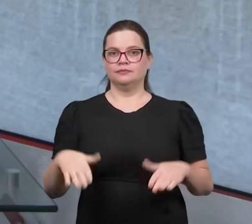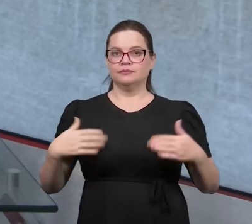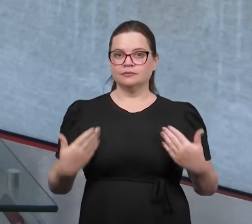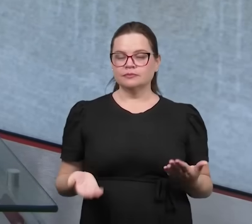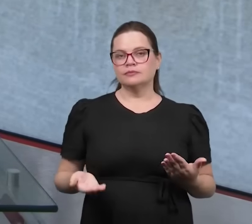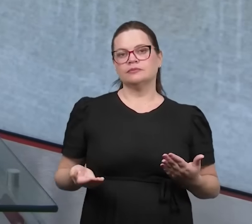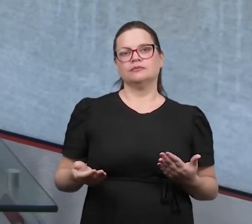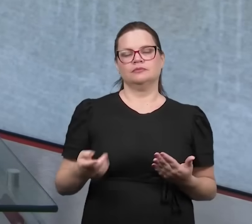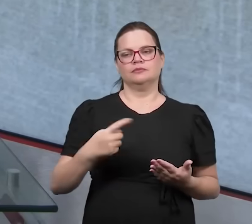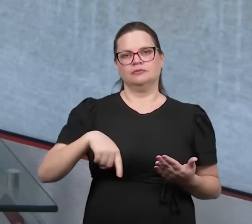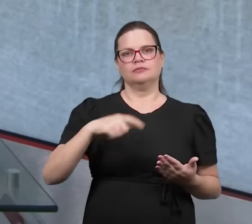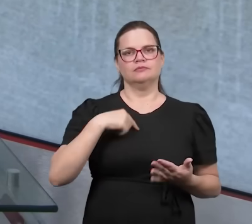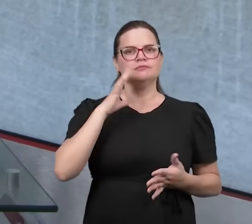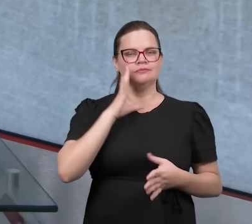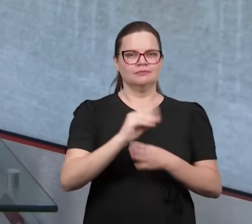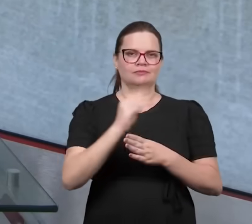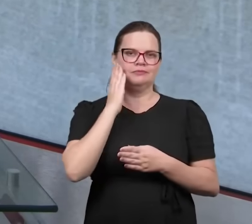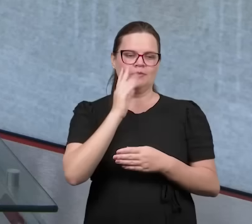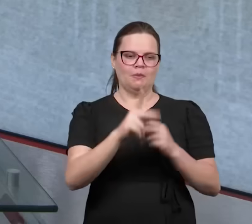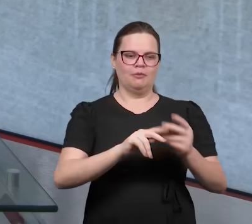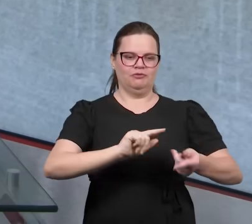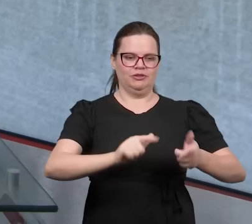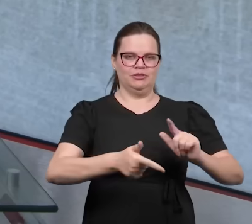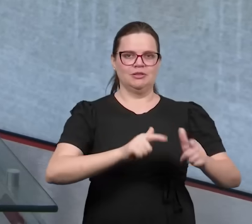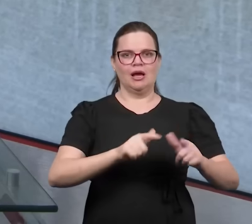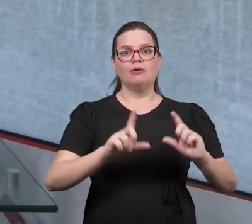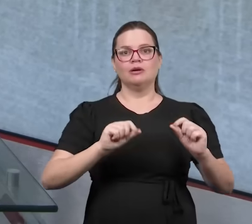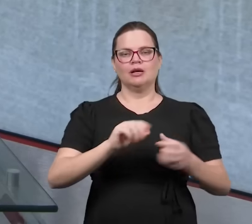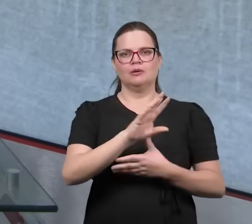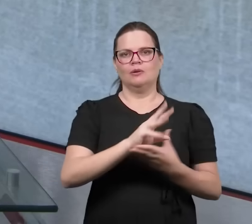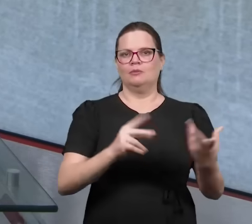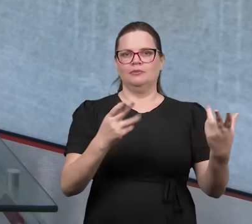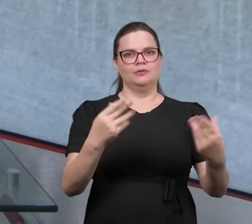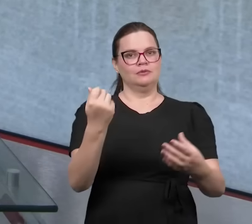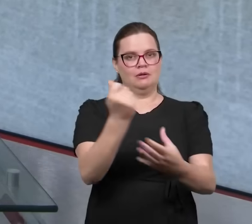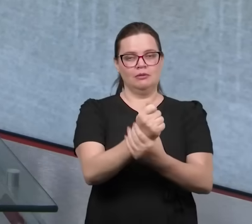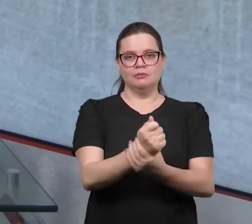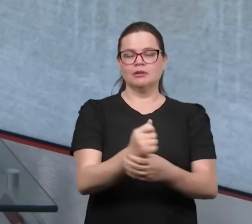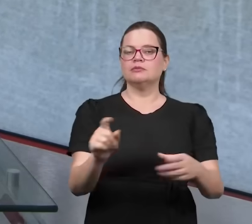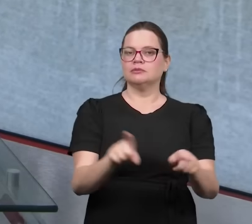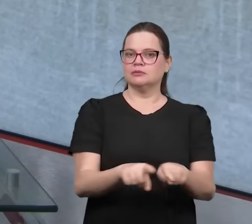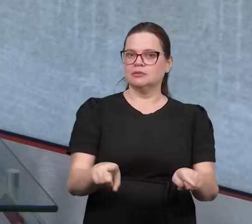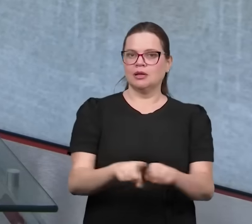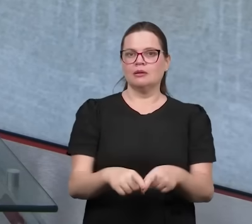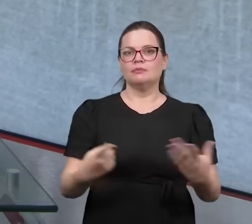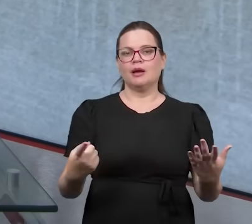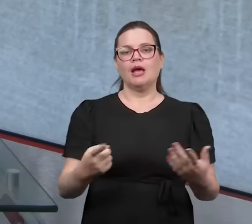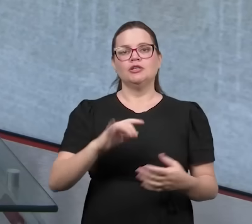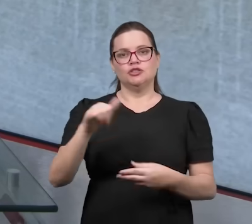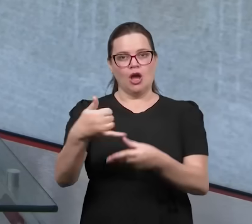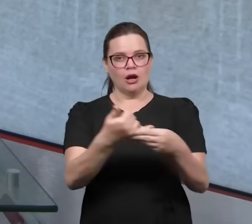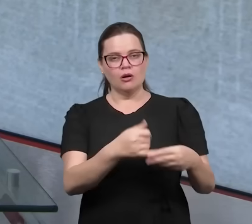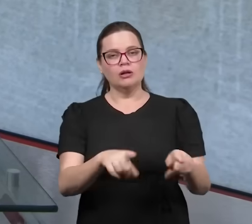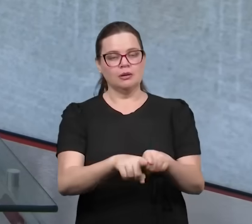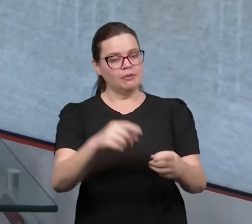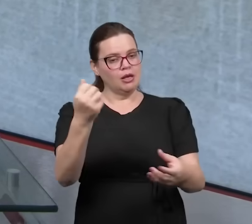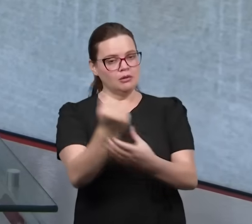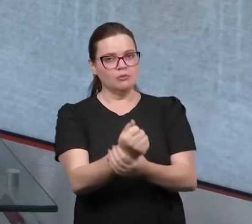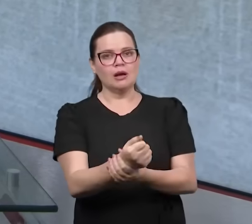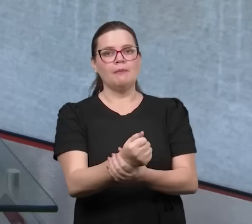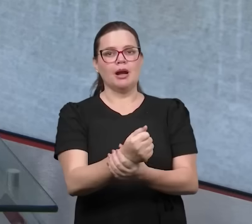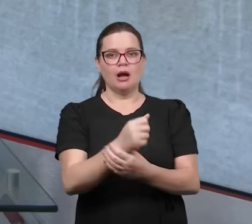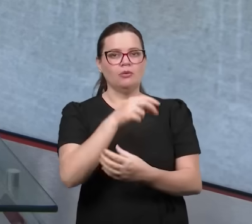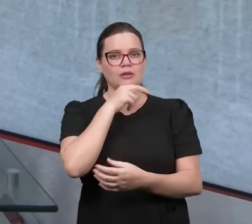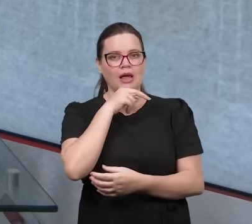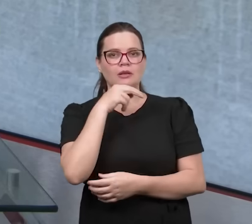certamente, ali os israelitas seguiram o exemplo do patriarca Abraão e até mesmo o exemplo do patriarca Jacó, que